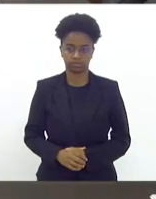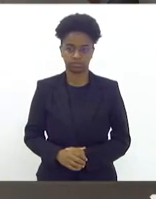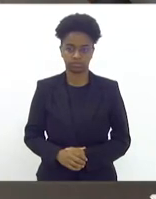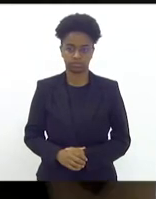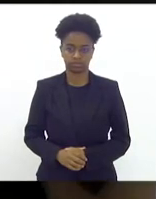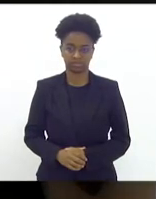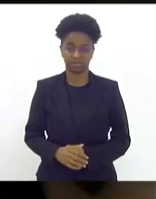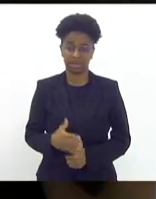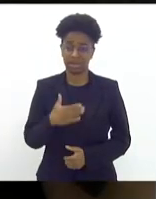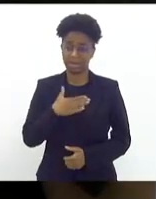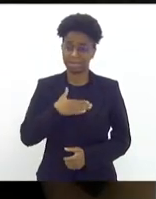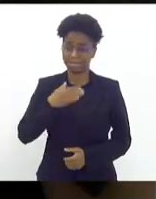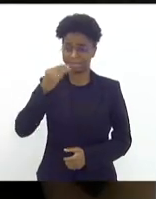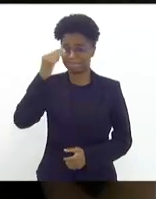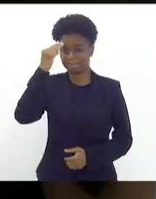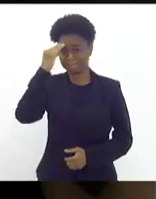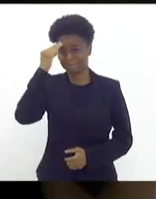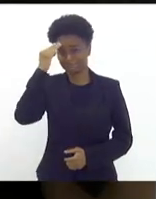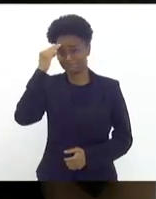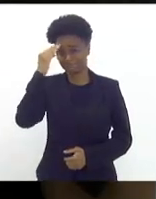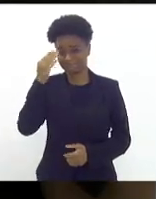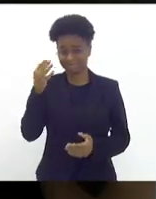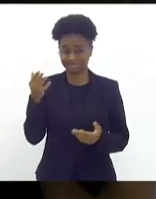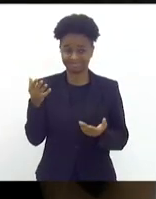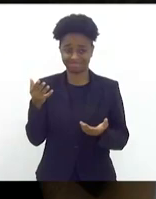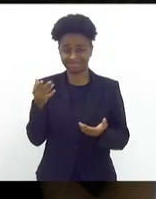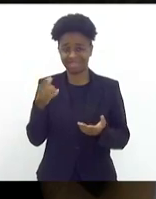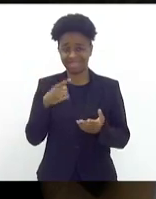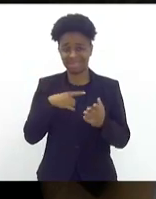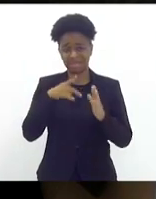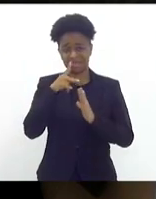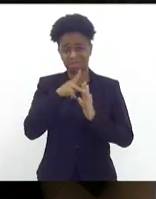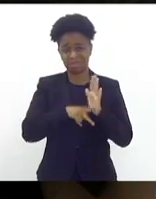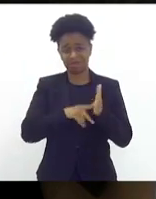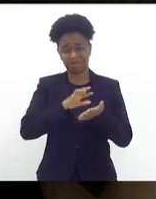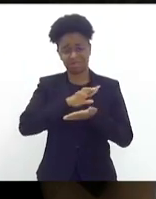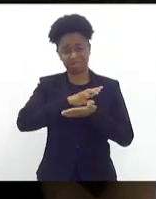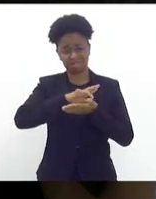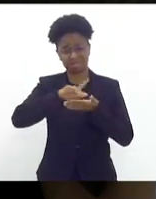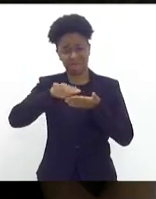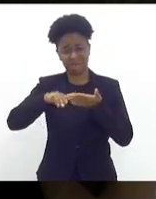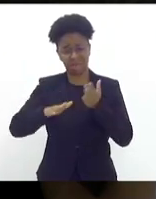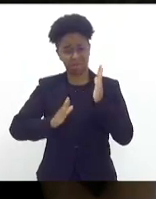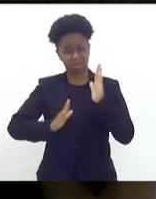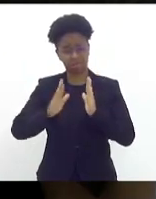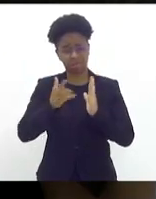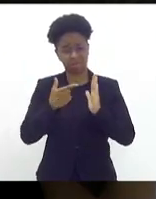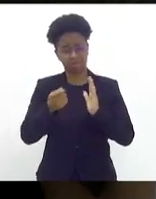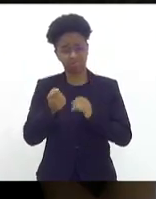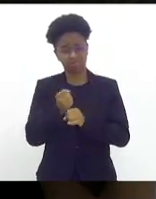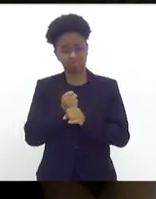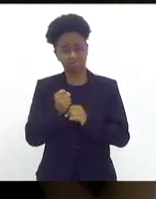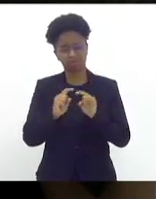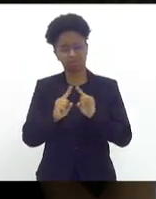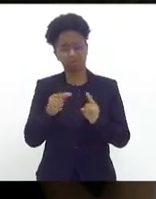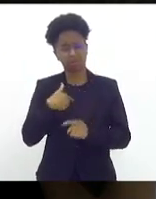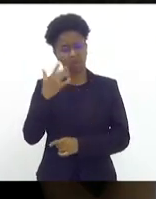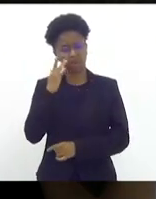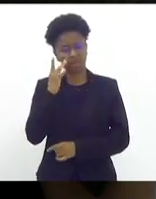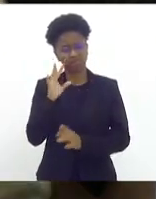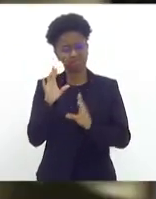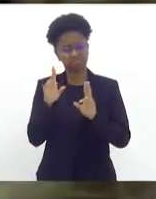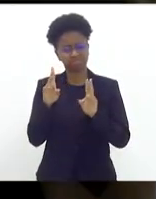Sabe, a minha memória já de tantos projetos de 20 anos, mas é que eu acho que essa questão da cola